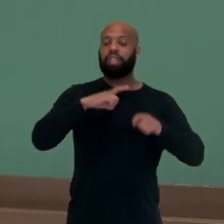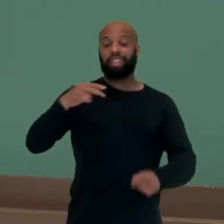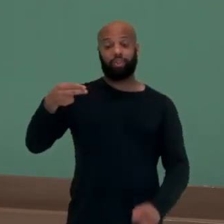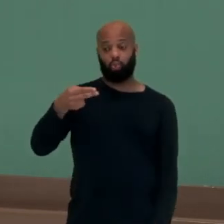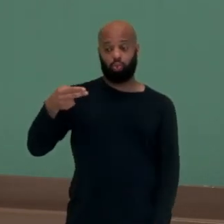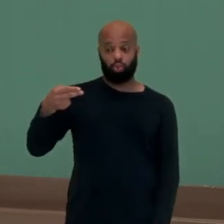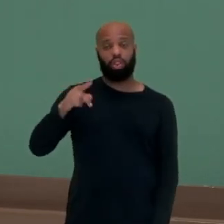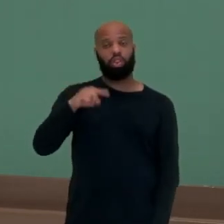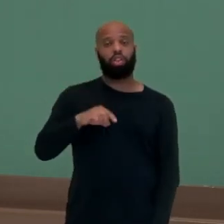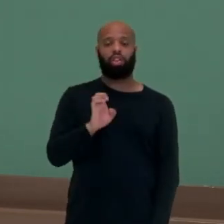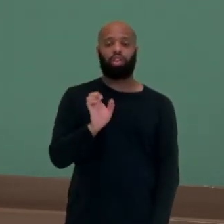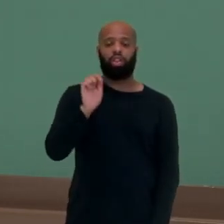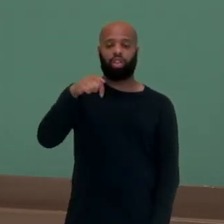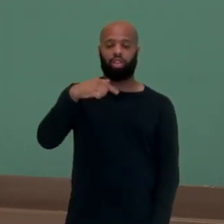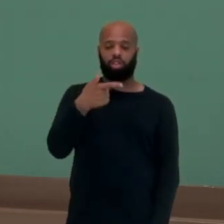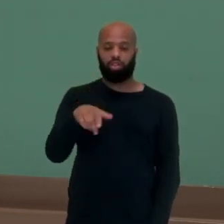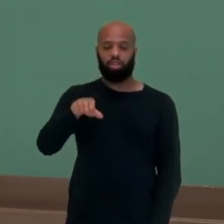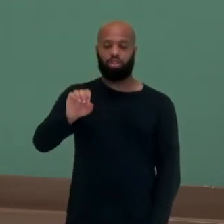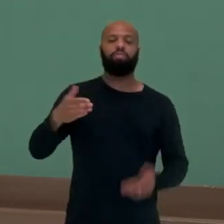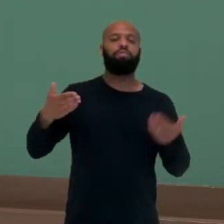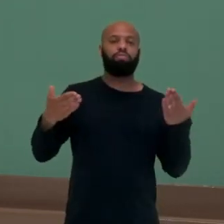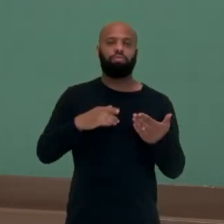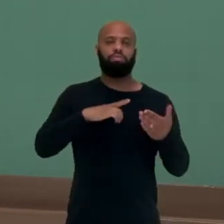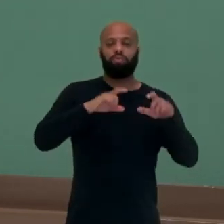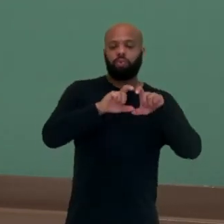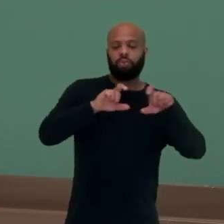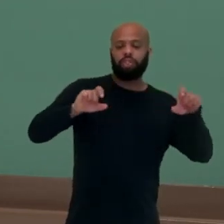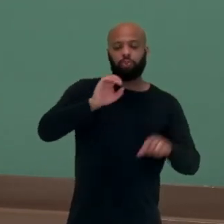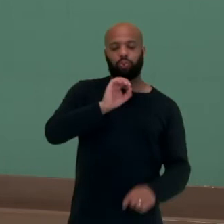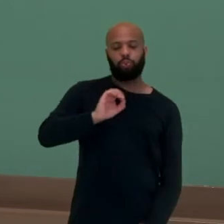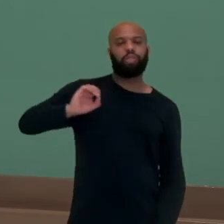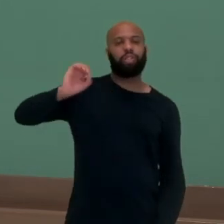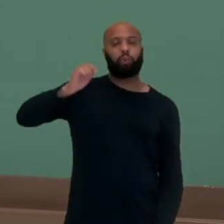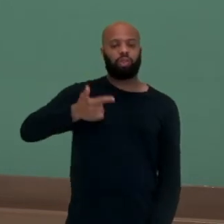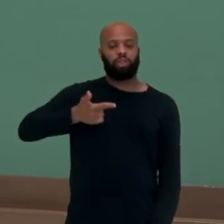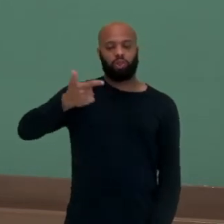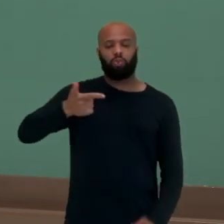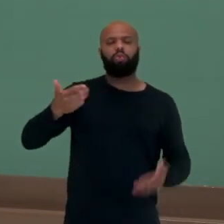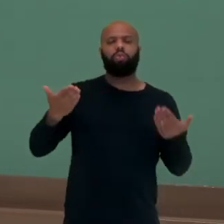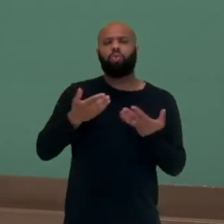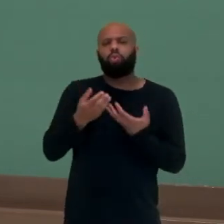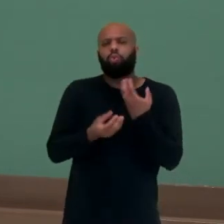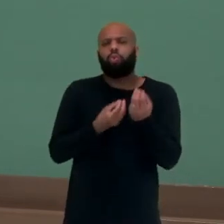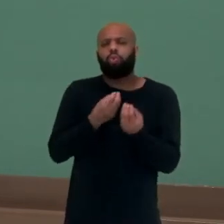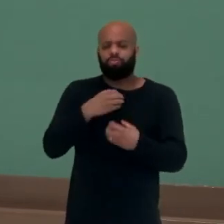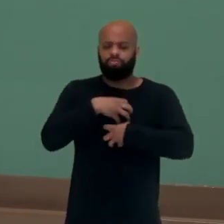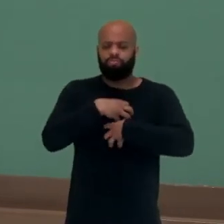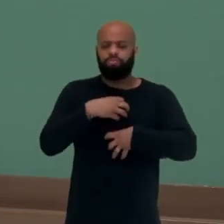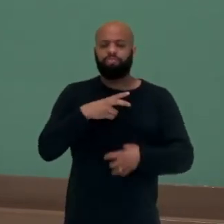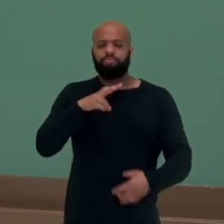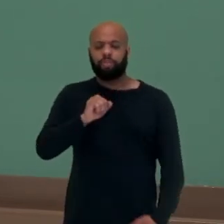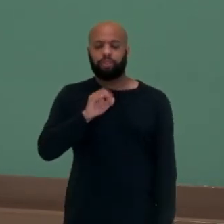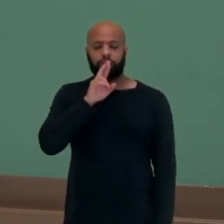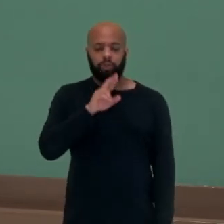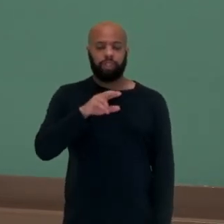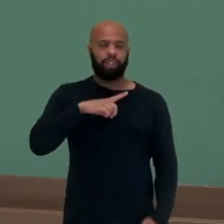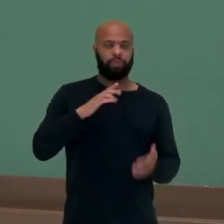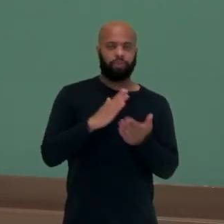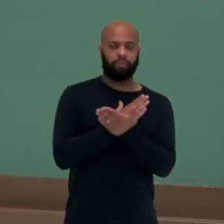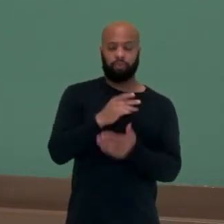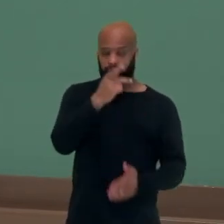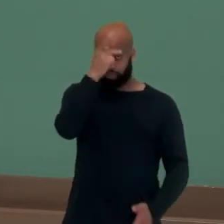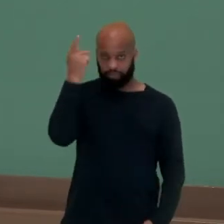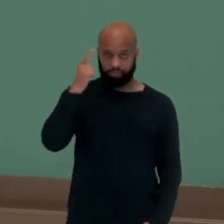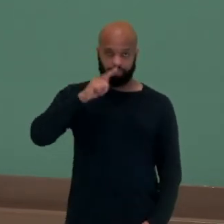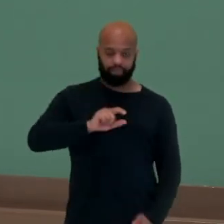né? Então, aqui eu tenho uma equação de segundo grau. Qual a forma que a gente pode resolver? Algumas pessoas têm facilidade, né?